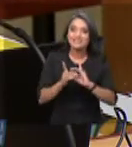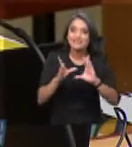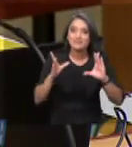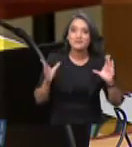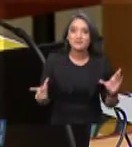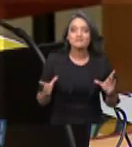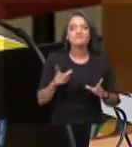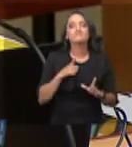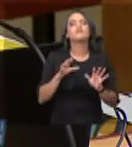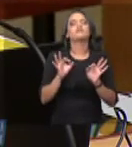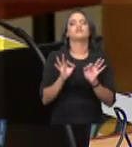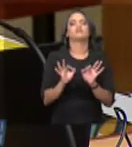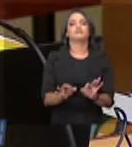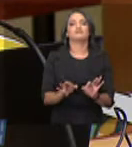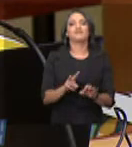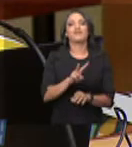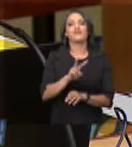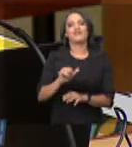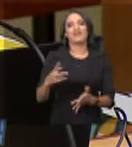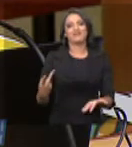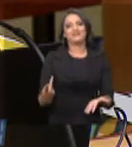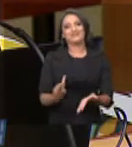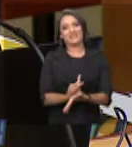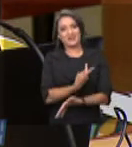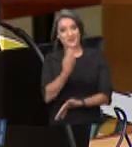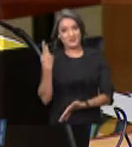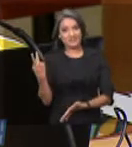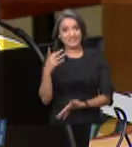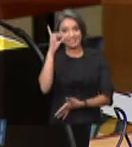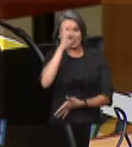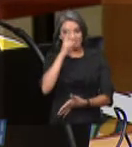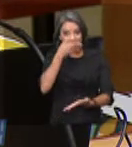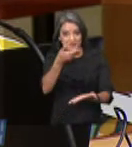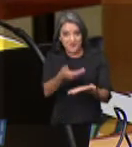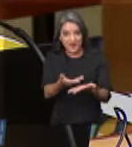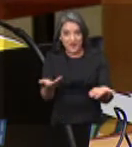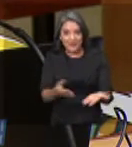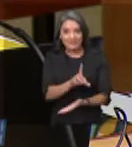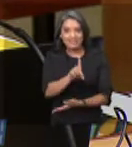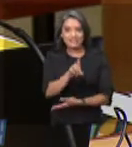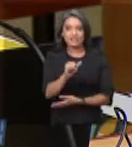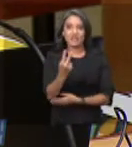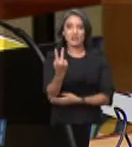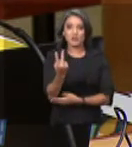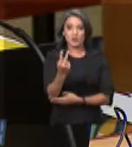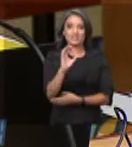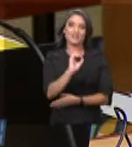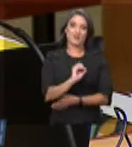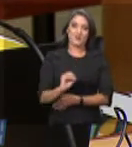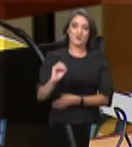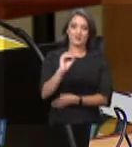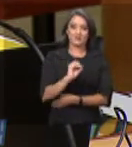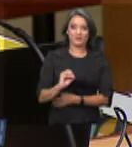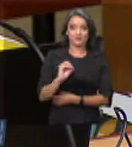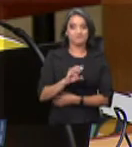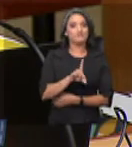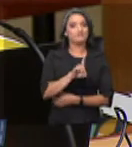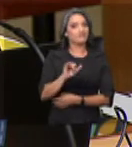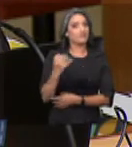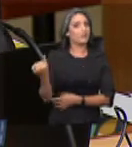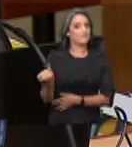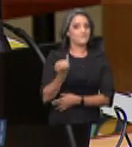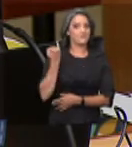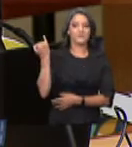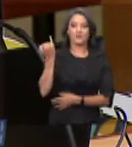absoluta certeza será realizada nesse próximo domingo dia 2 de outubro uma data